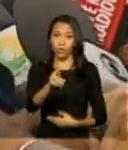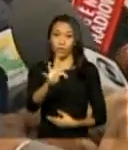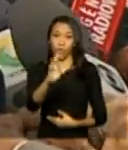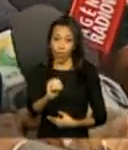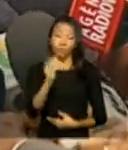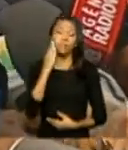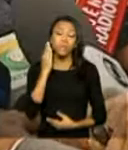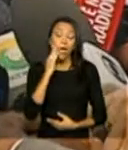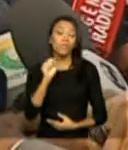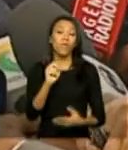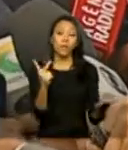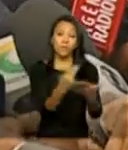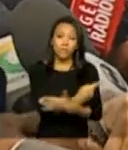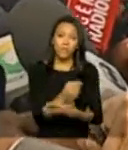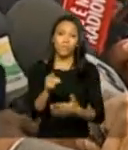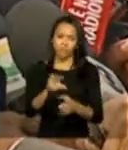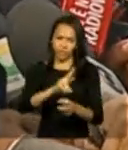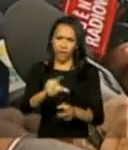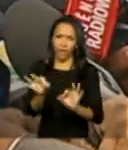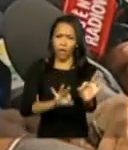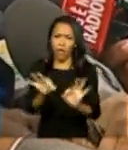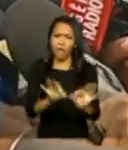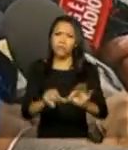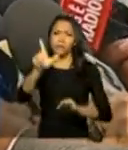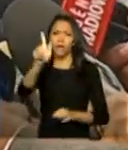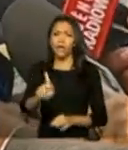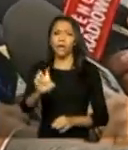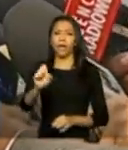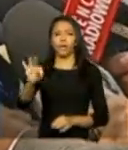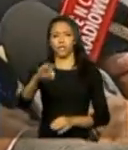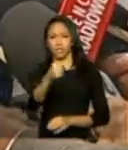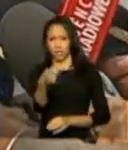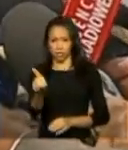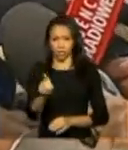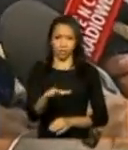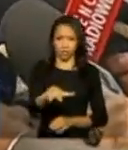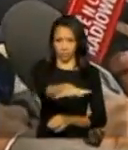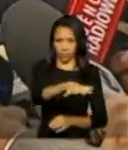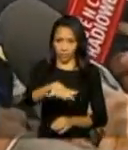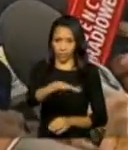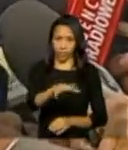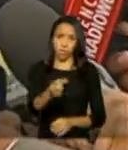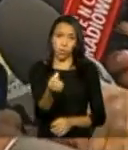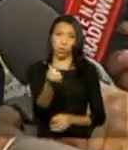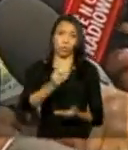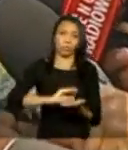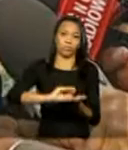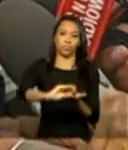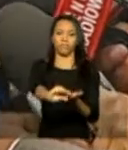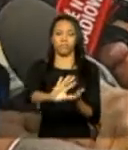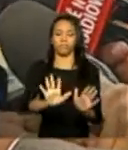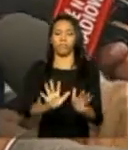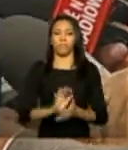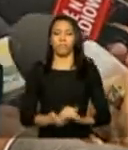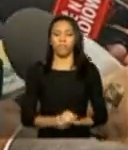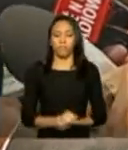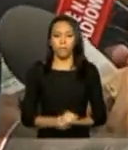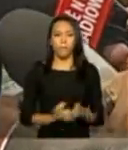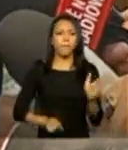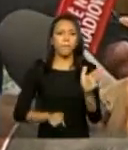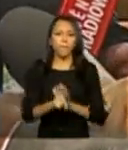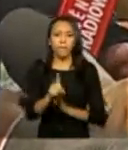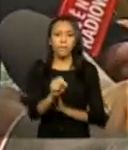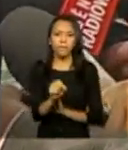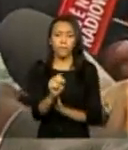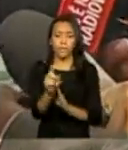de fazer com que o agendamento funcione e não há tantos investimentos financeiros assim. Ministra, a tendência é crescer a cada ano o volume